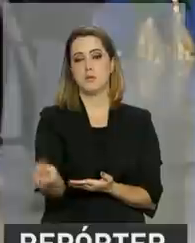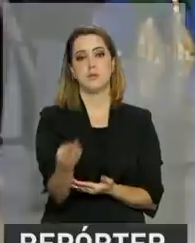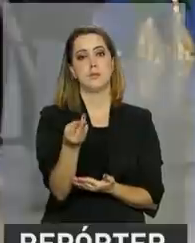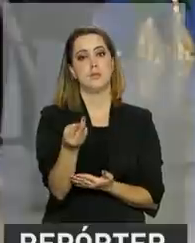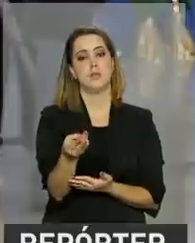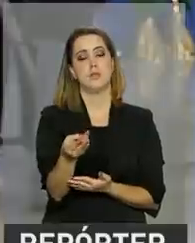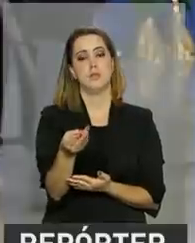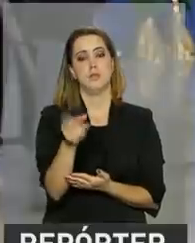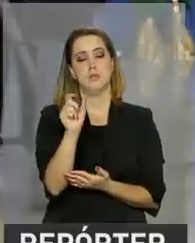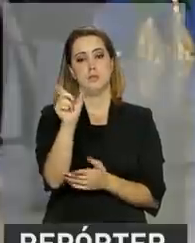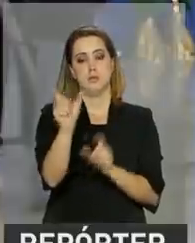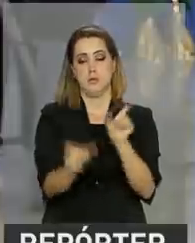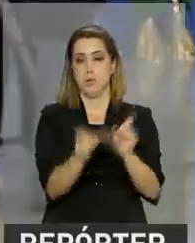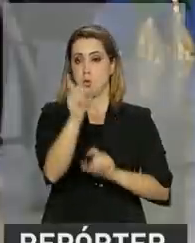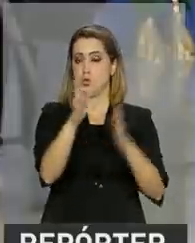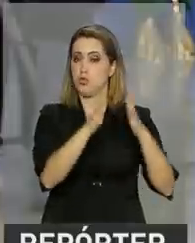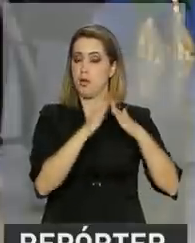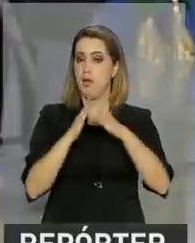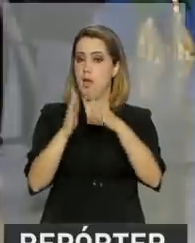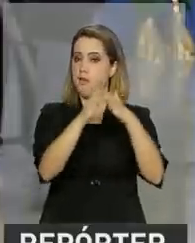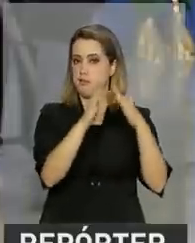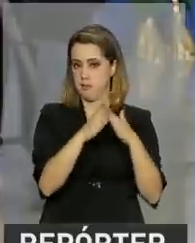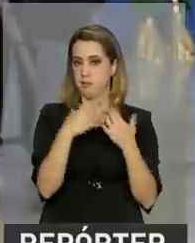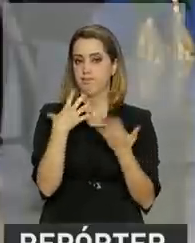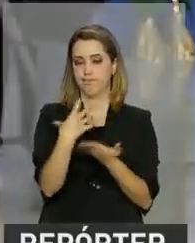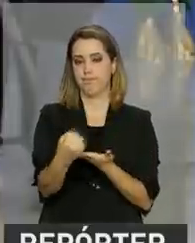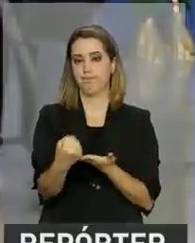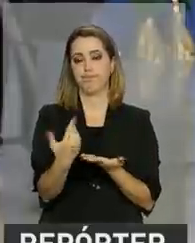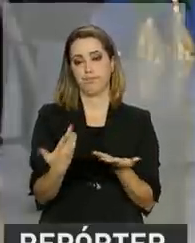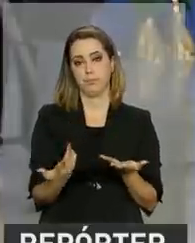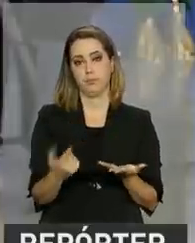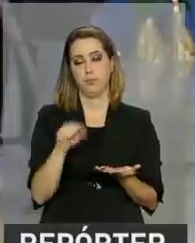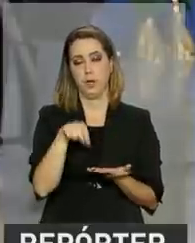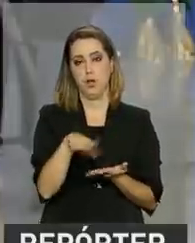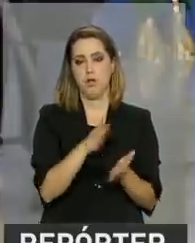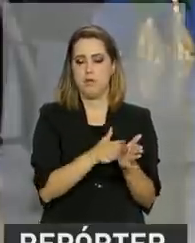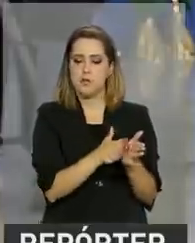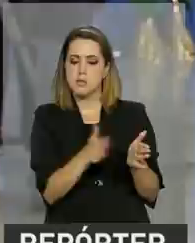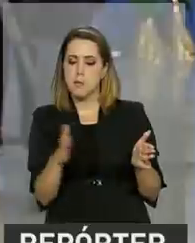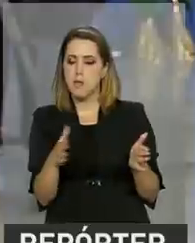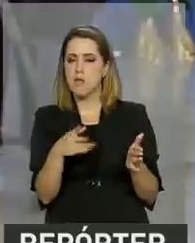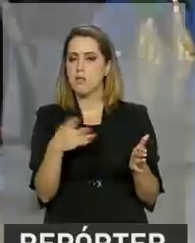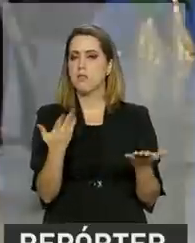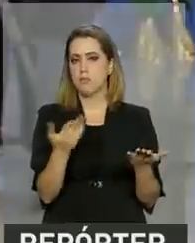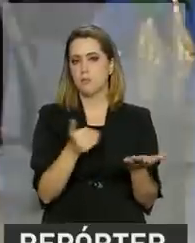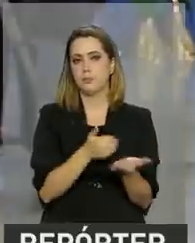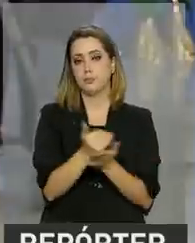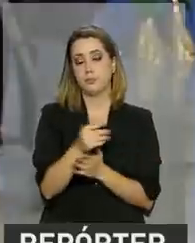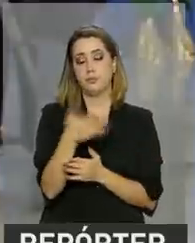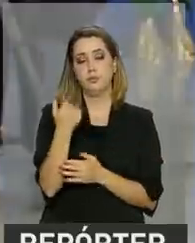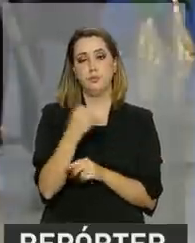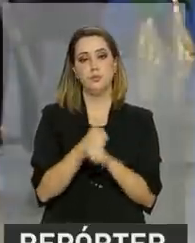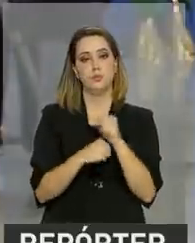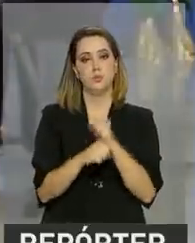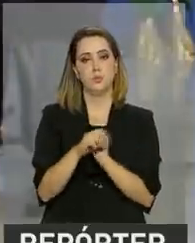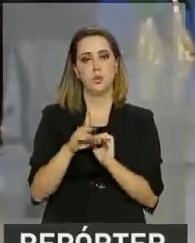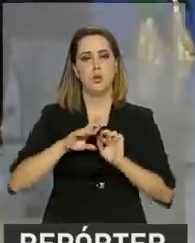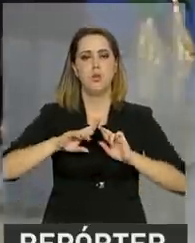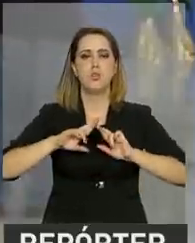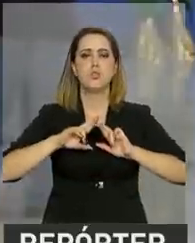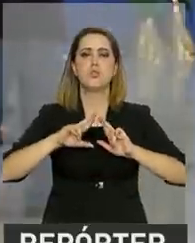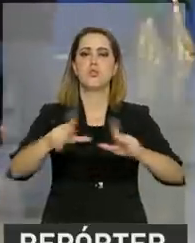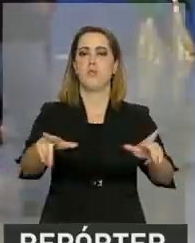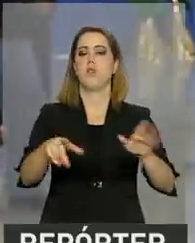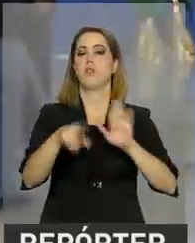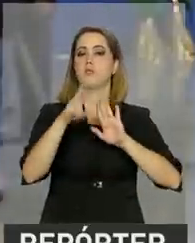e 600 mil unidades habitacionais. Durante este período, desde meados do ano passado, o governo fez uma série de